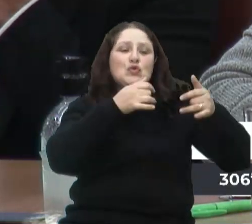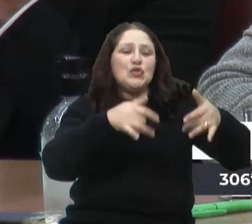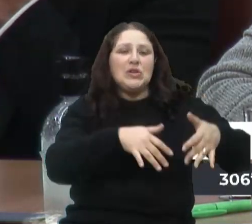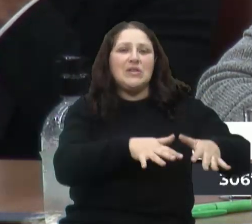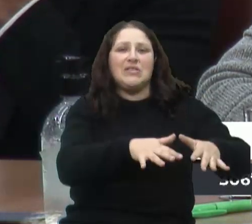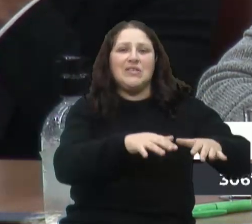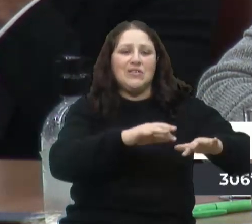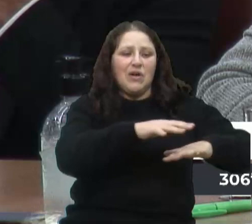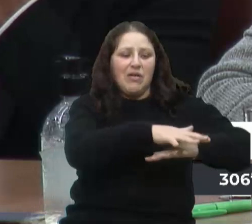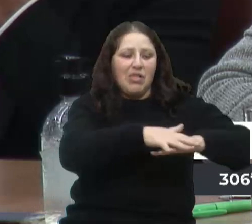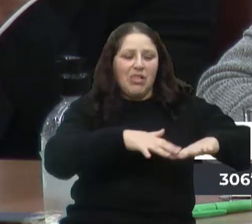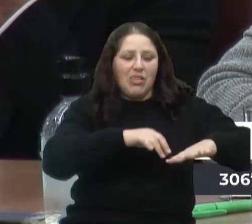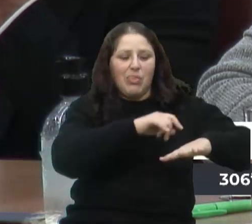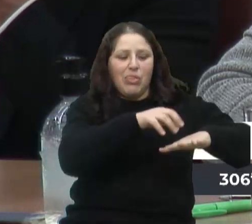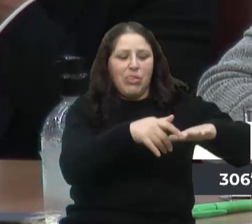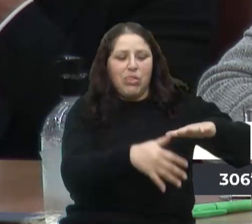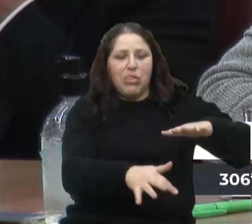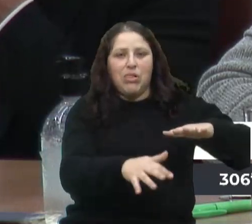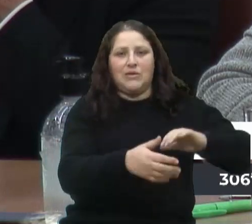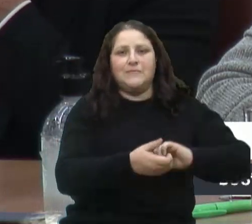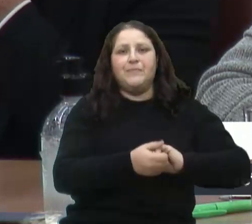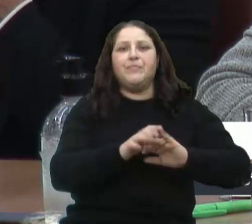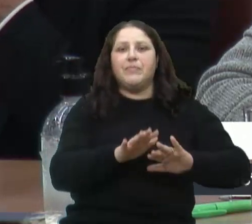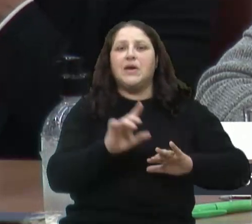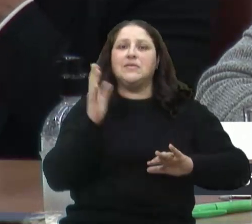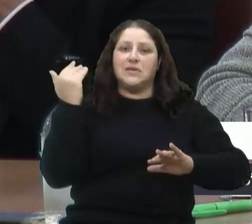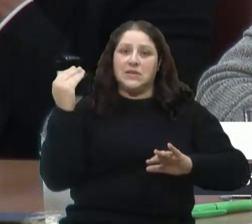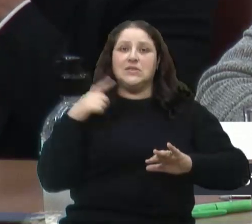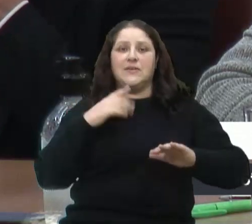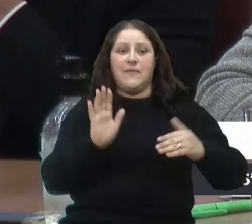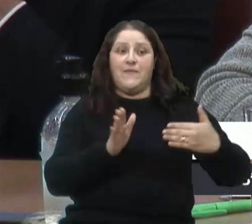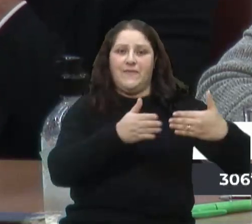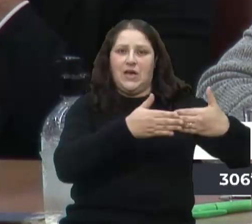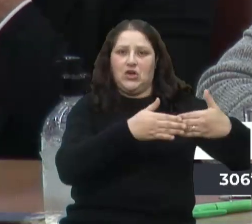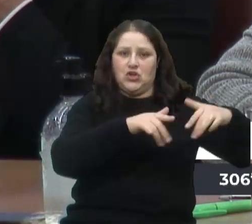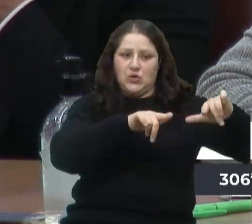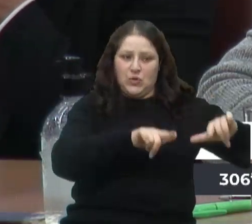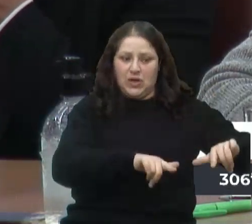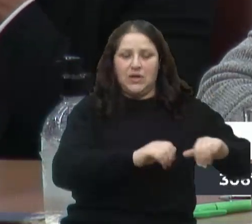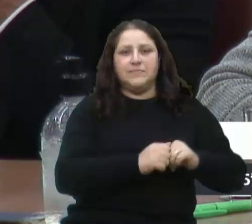eu, o vereador Friso, depois ele prefeito, devolvemos, né, para